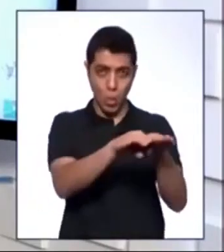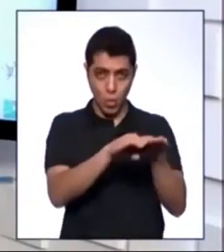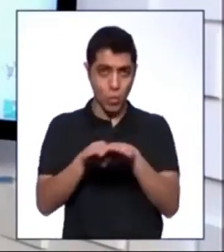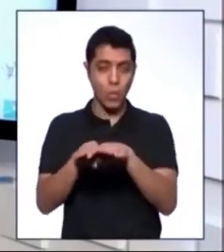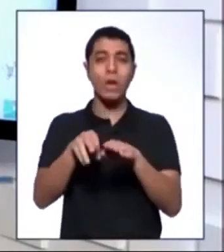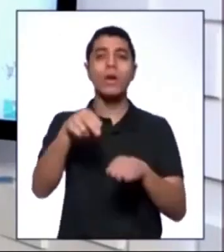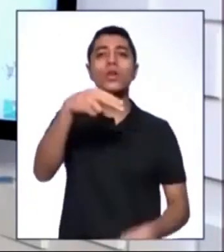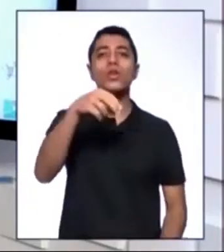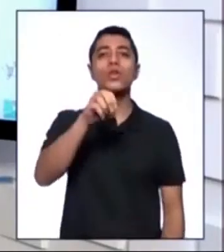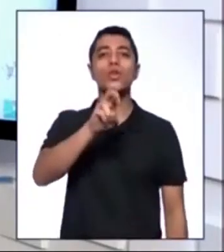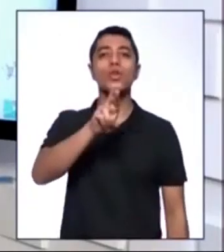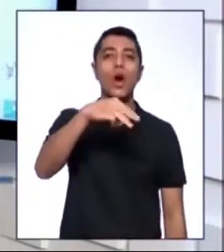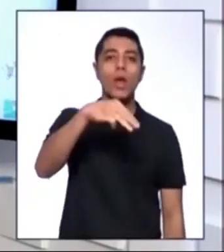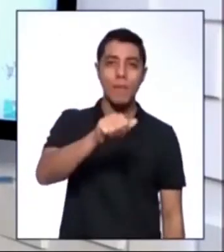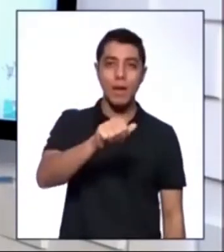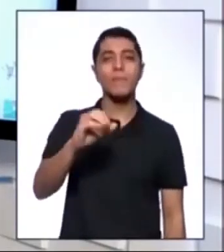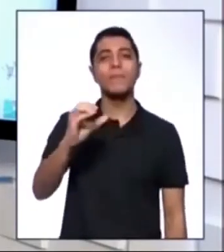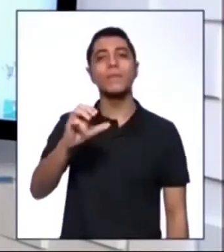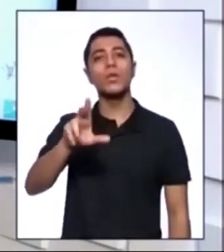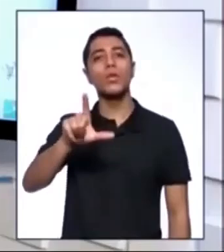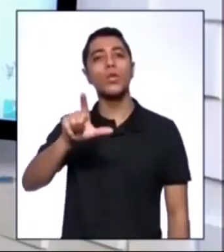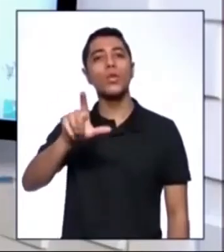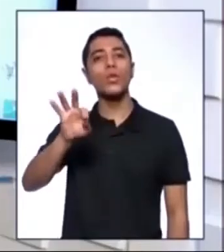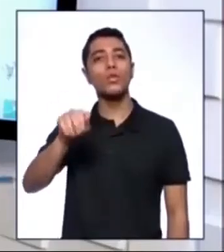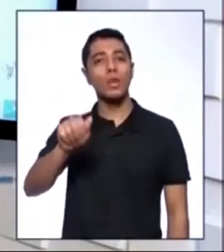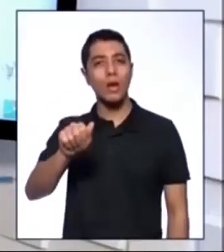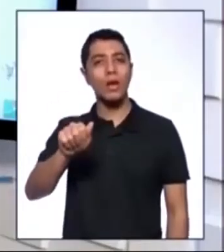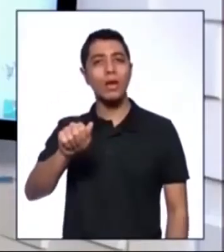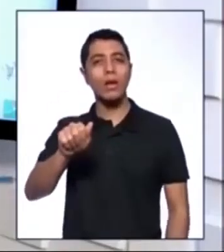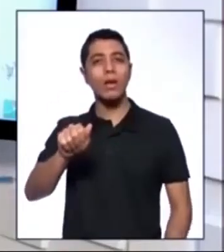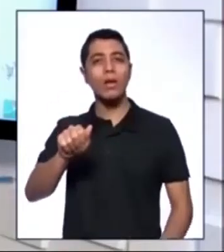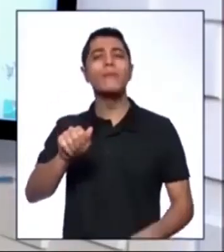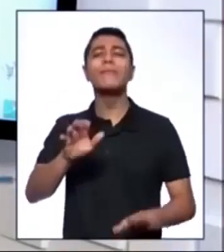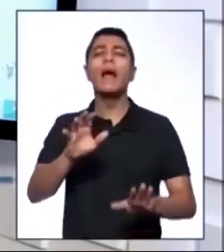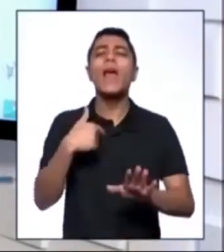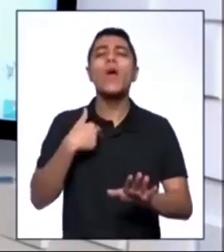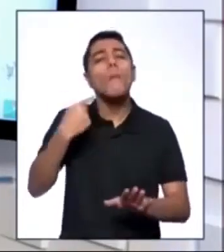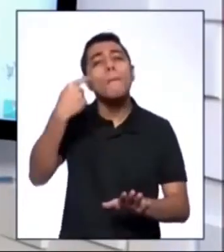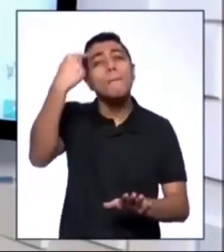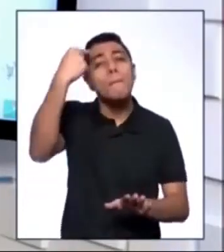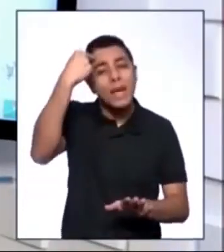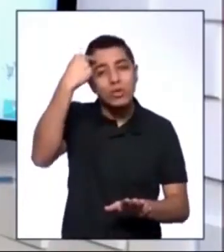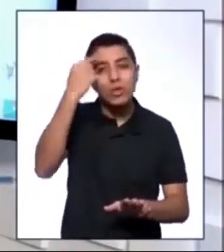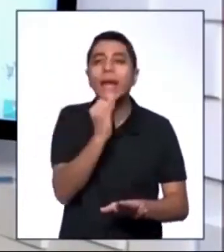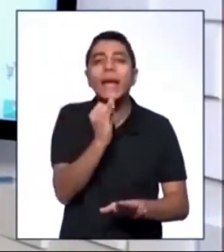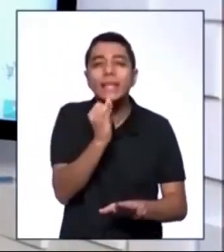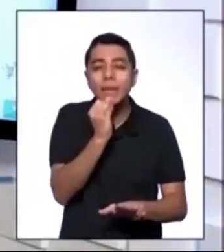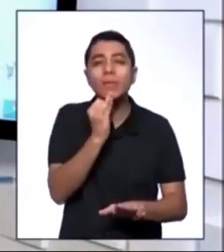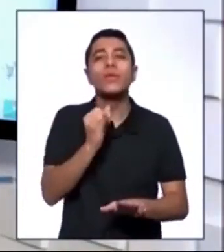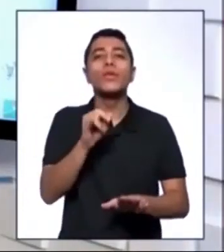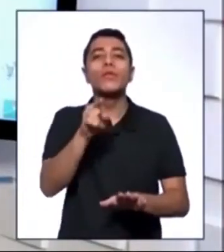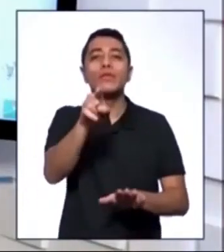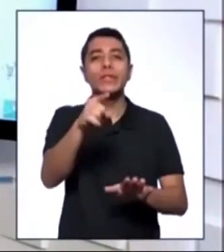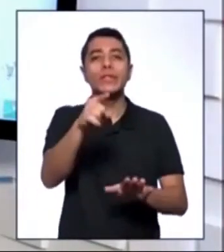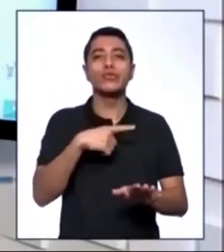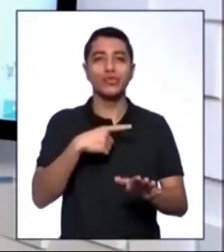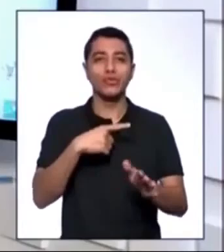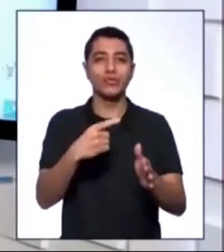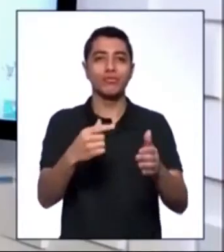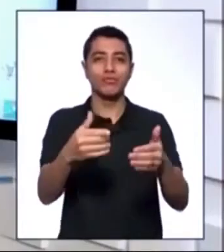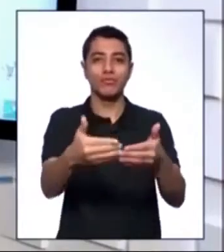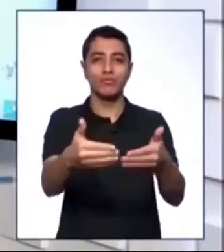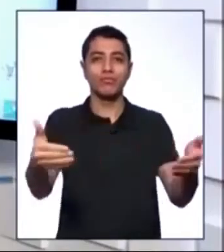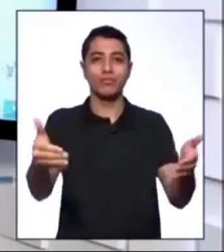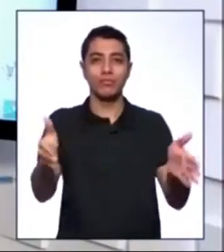coisa que eu. Eu penso em forma. Né? Então vamos pensar aqui, ó, você tem uma forma quadrada, perdão, retangular. Você e a sua forma retangular,